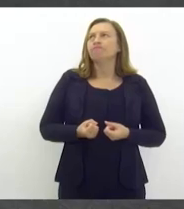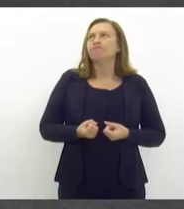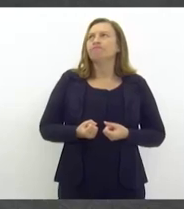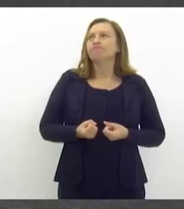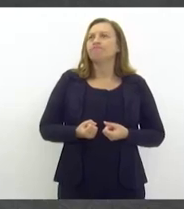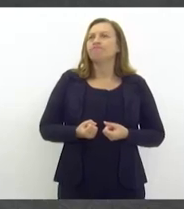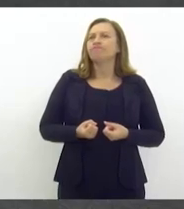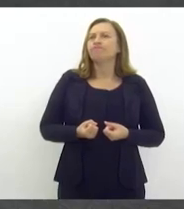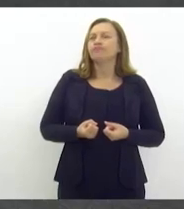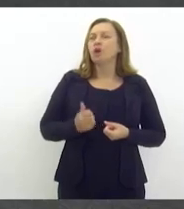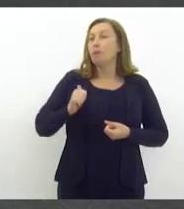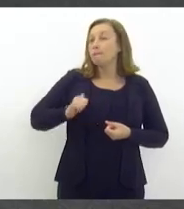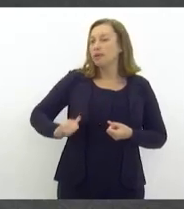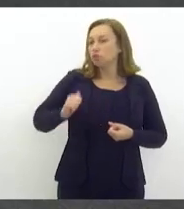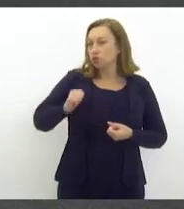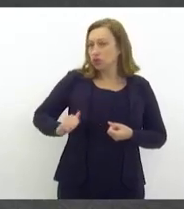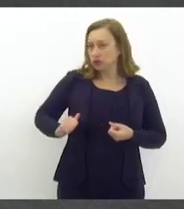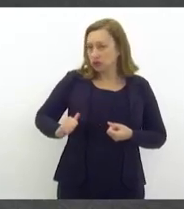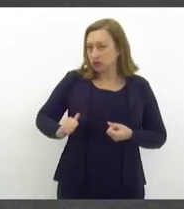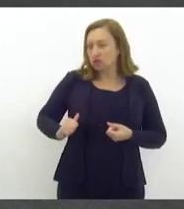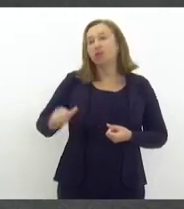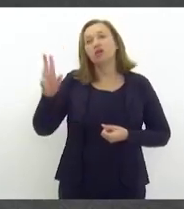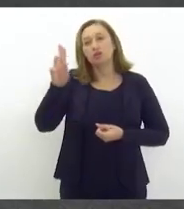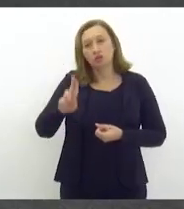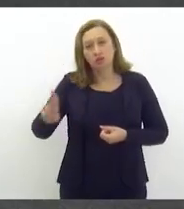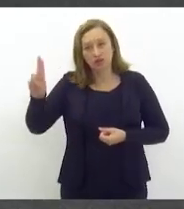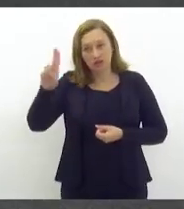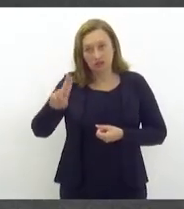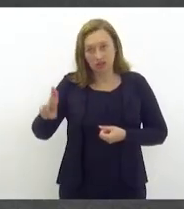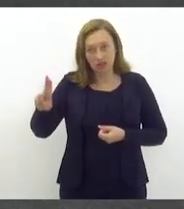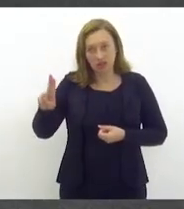que são bolsistas em universidades